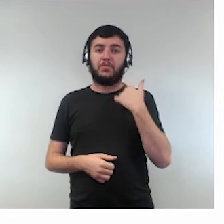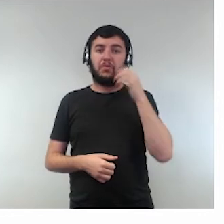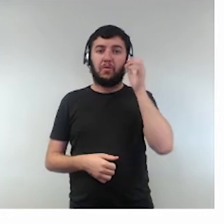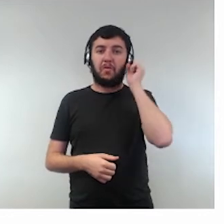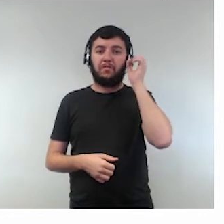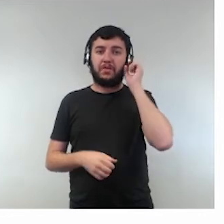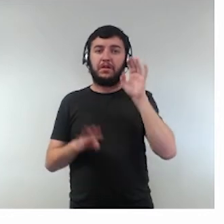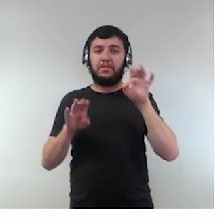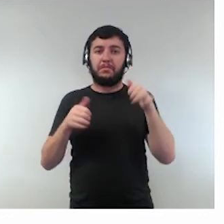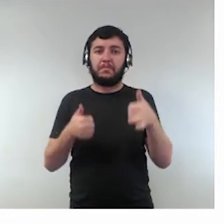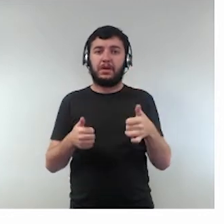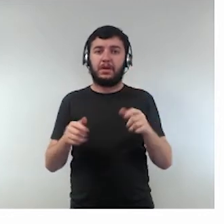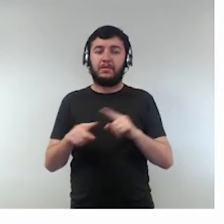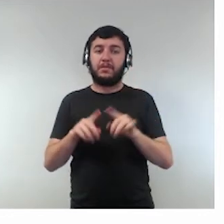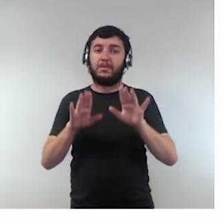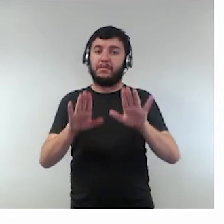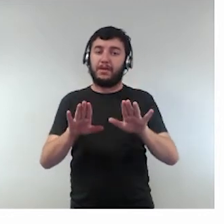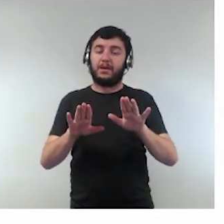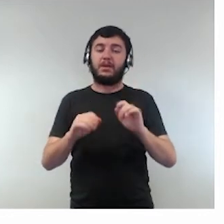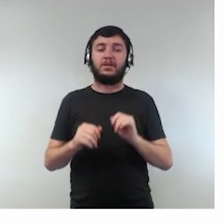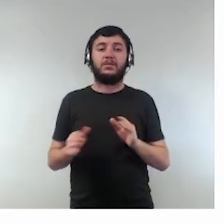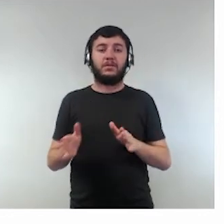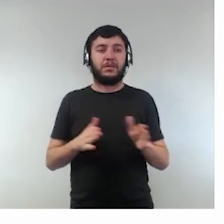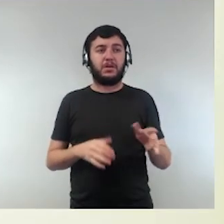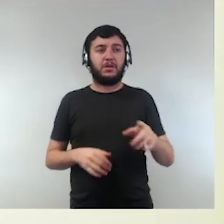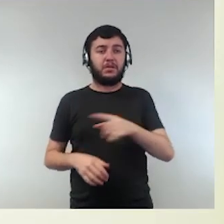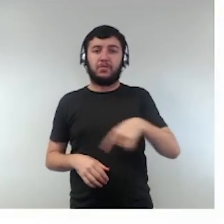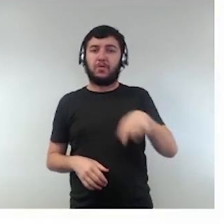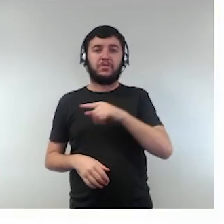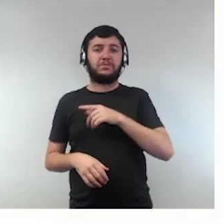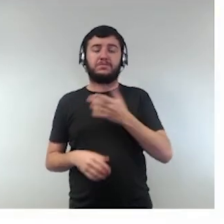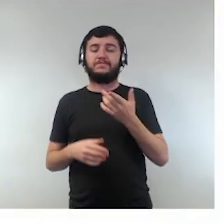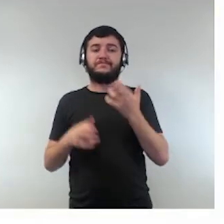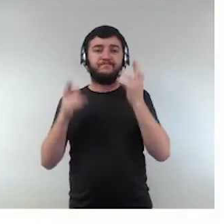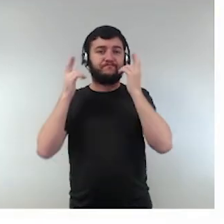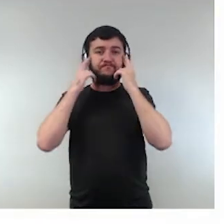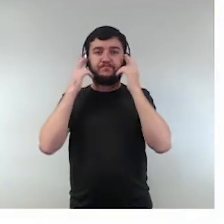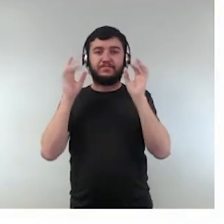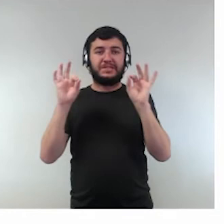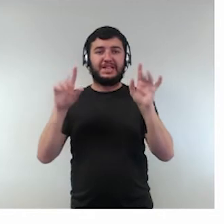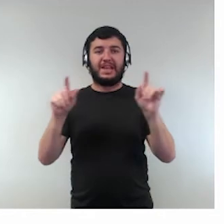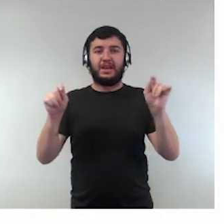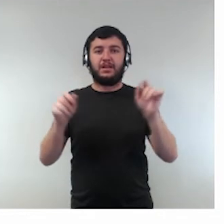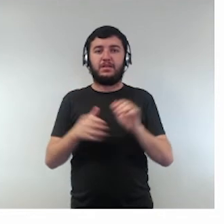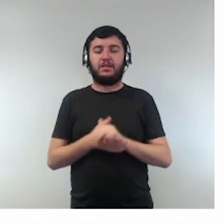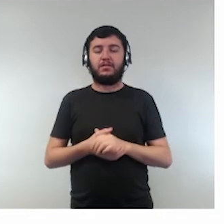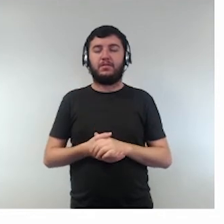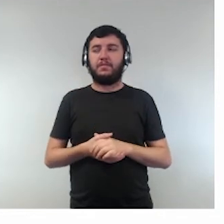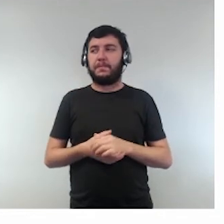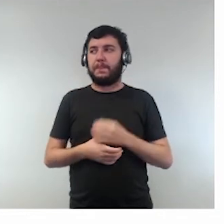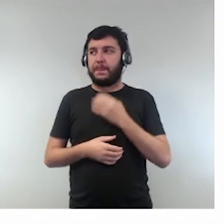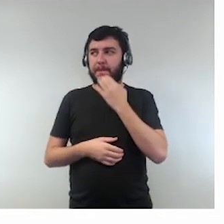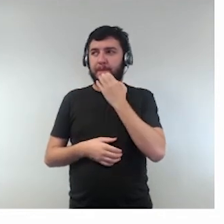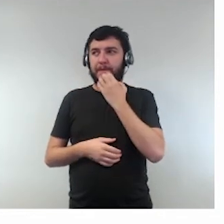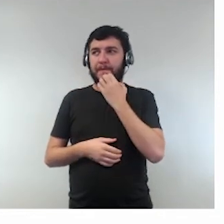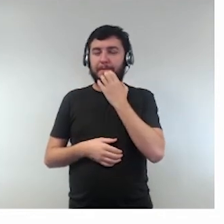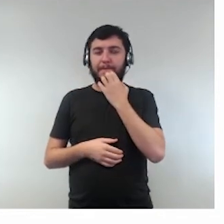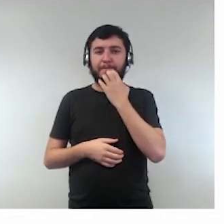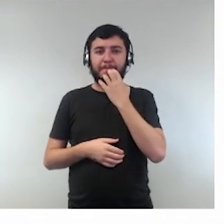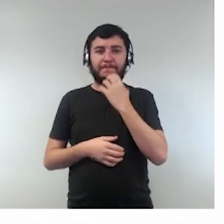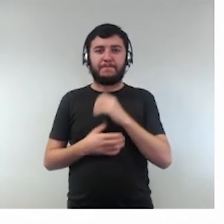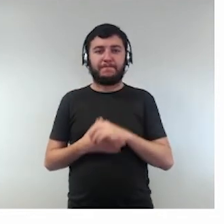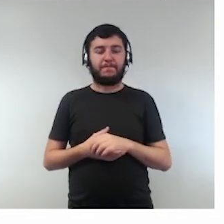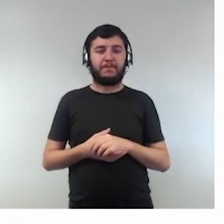aqui. Mas nós estamos com dificuldade de ouvir. Está dando problema de conexão. Continue. Eu já cancelei o